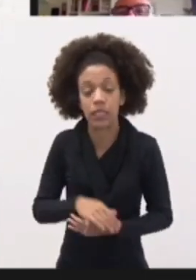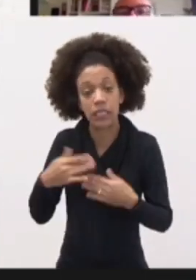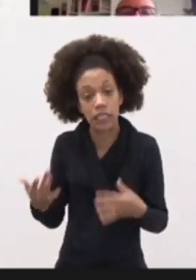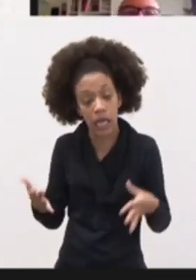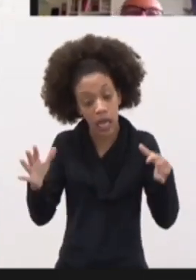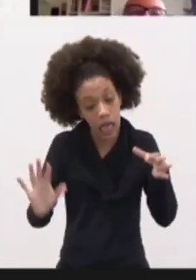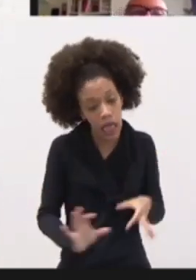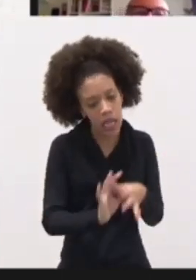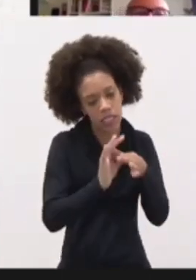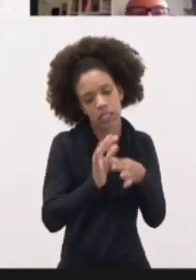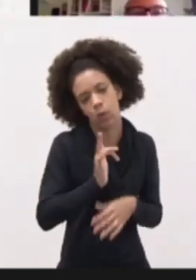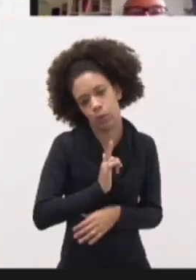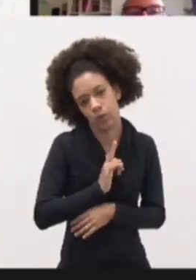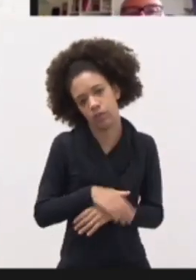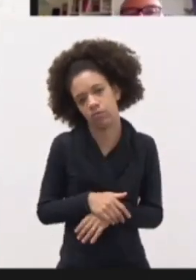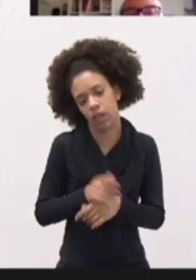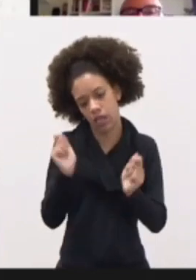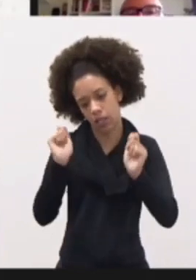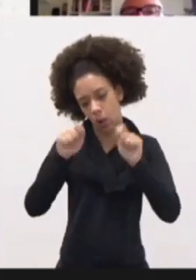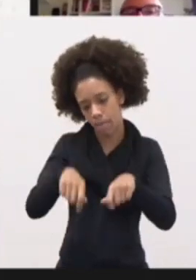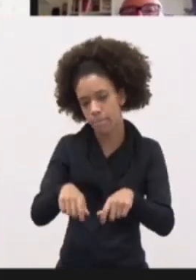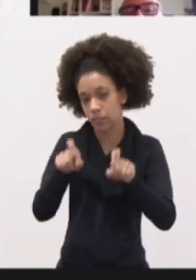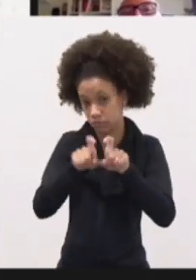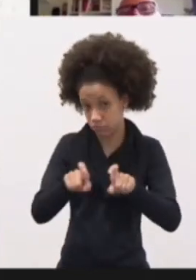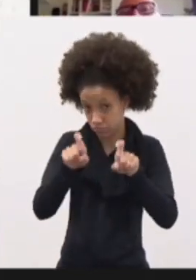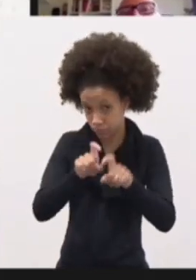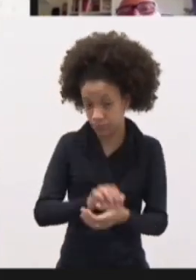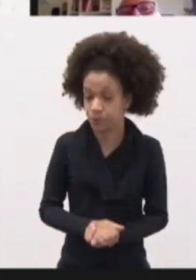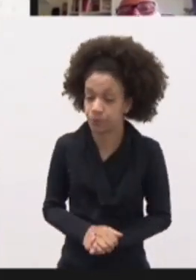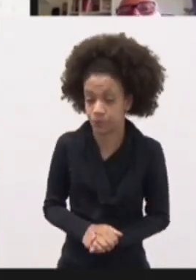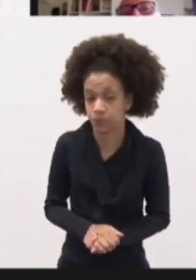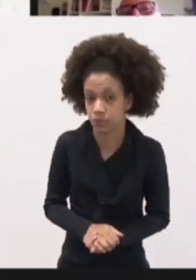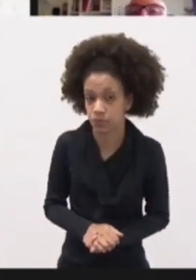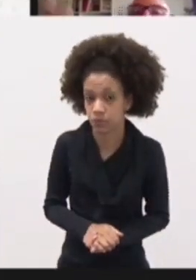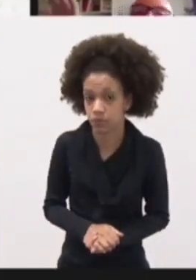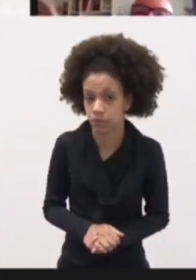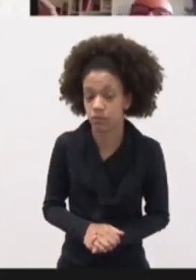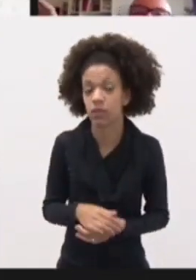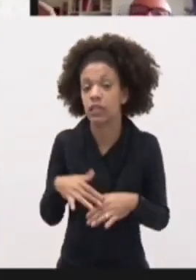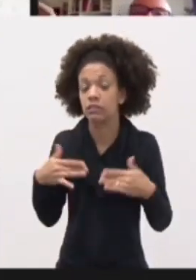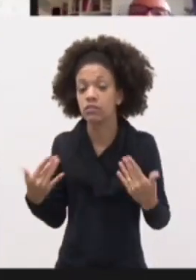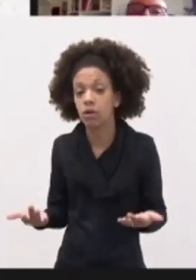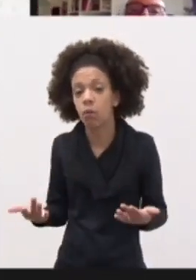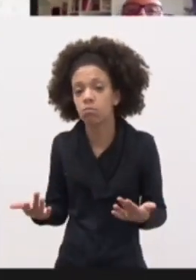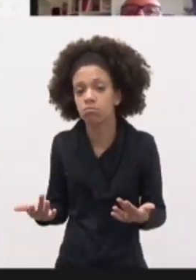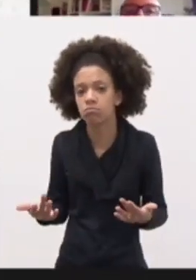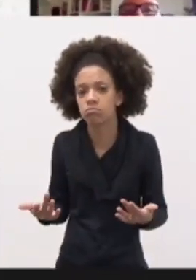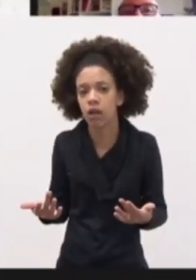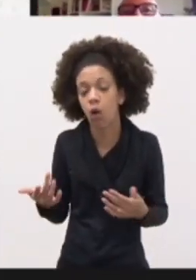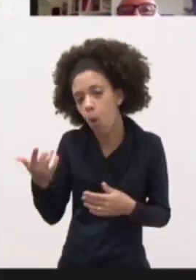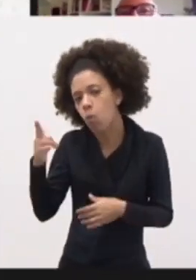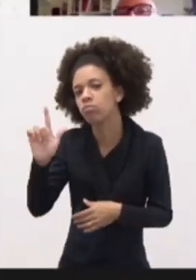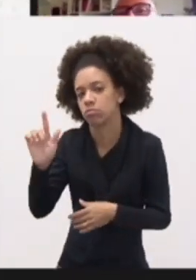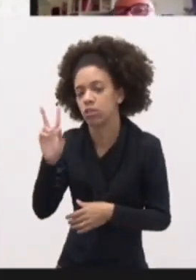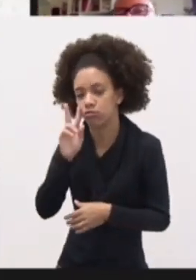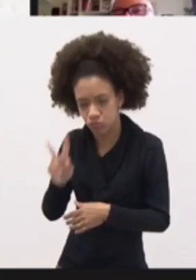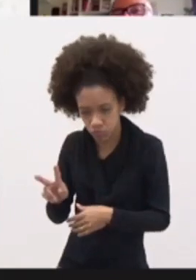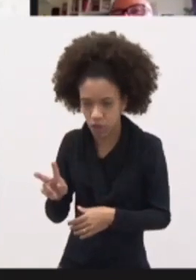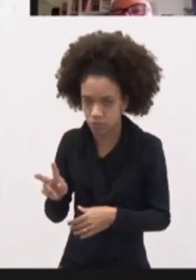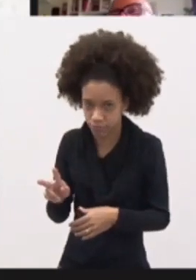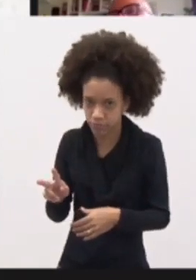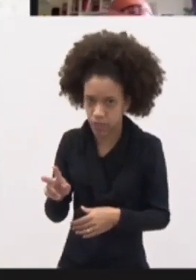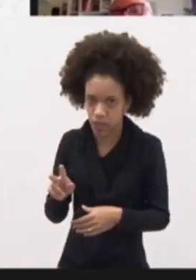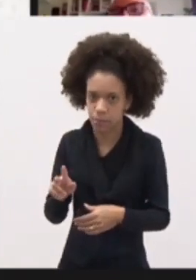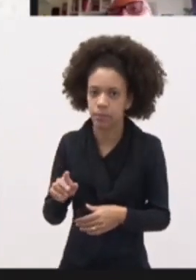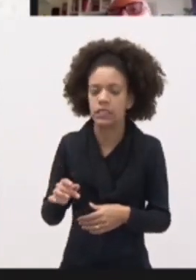que existe da competência digital de avaliação com aquela que a gente já viu, que é a da curadoria e criação, porque